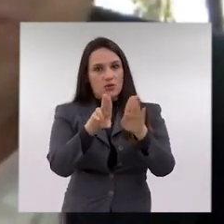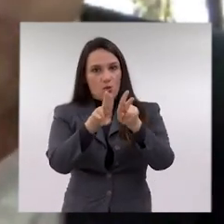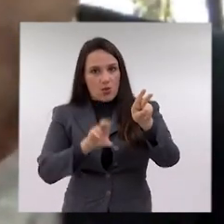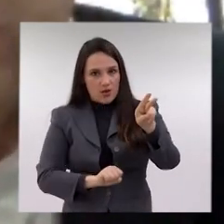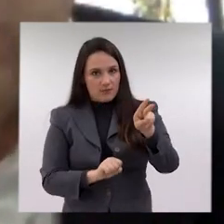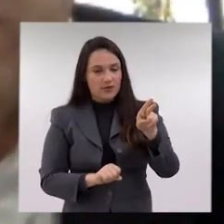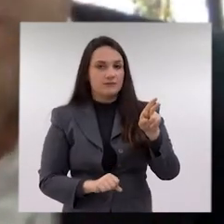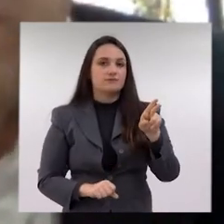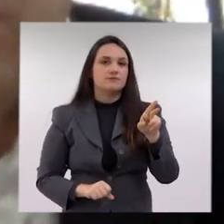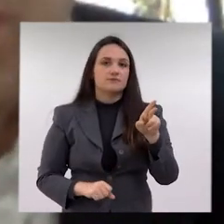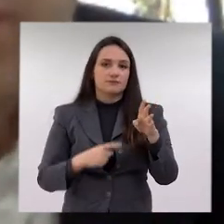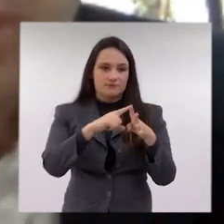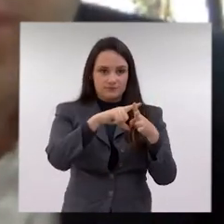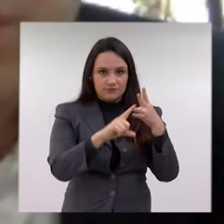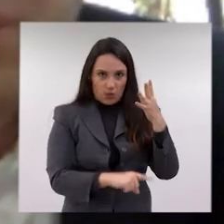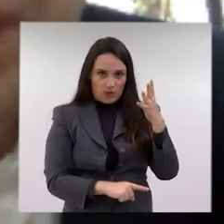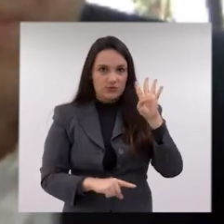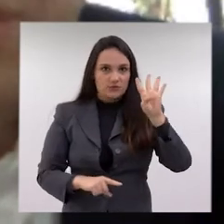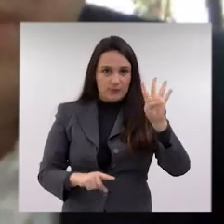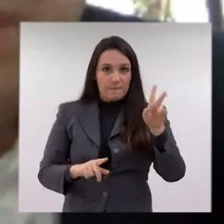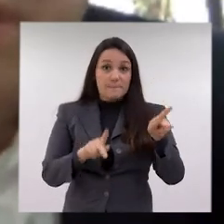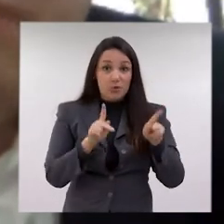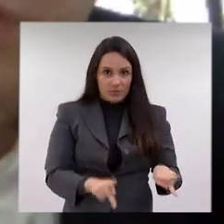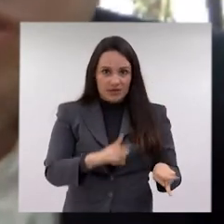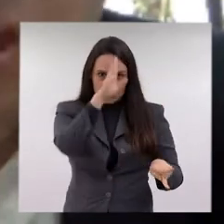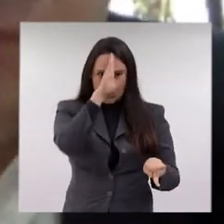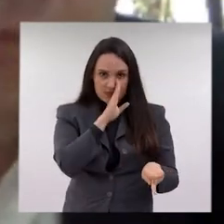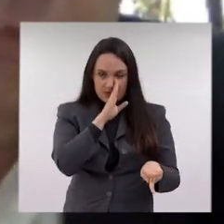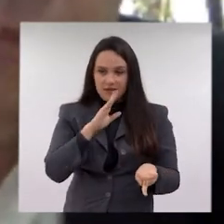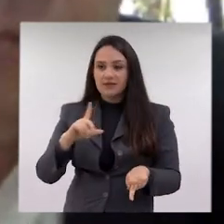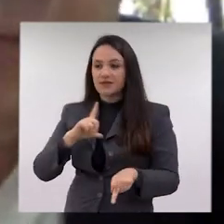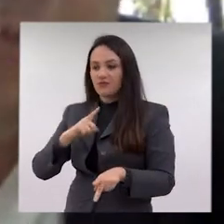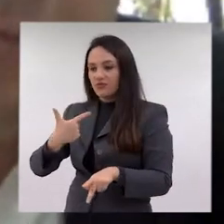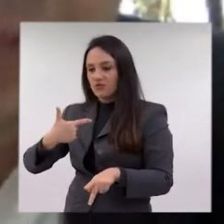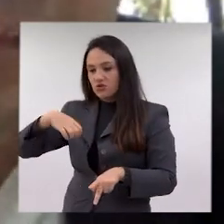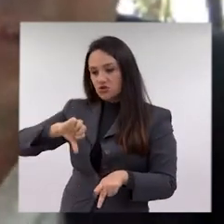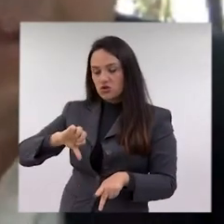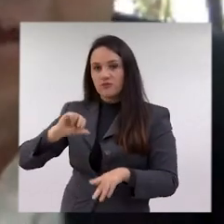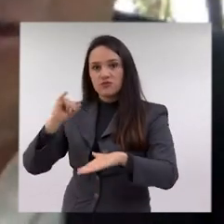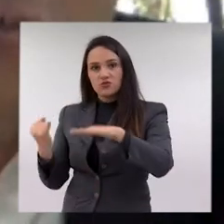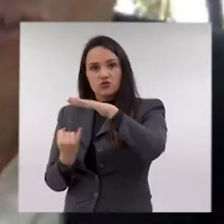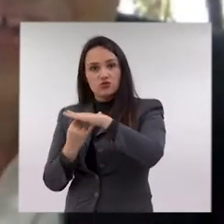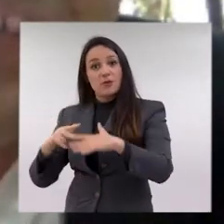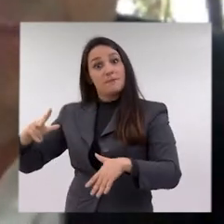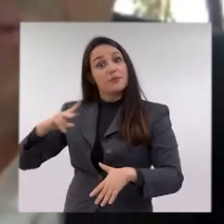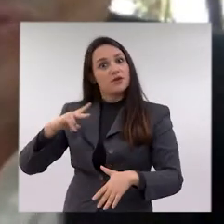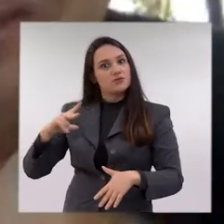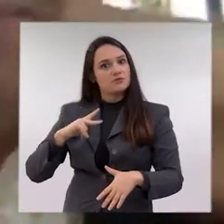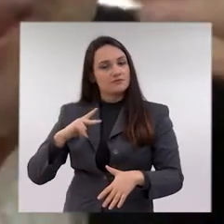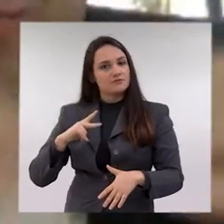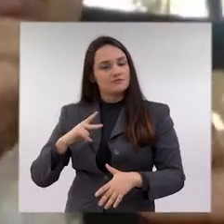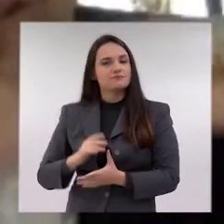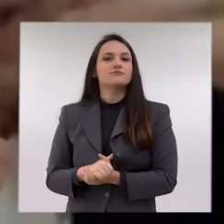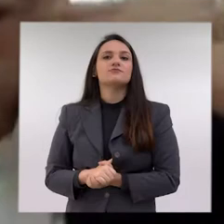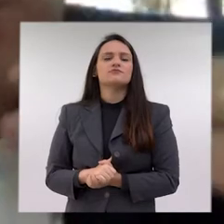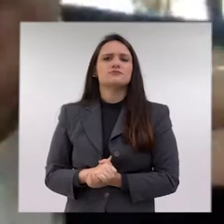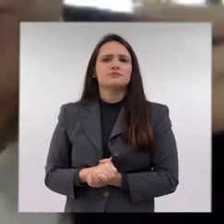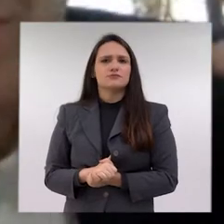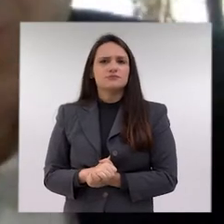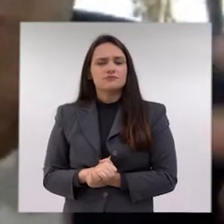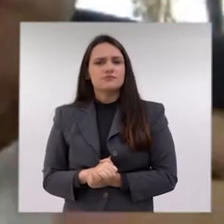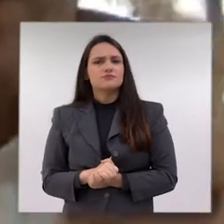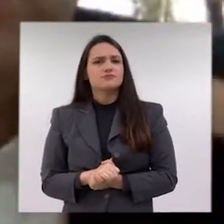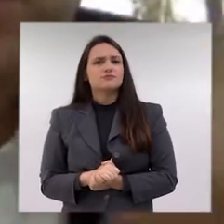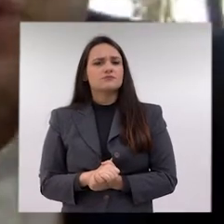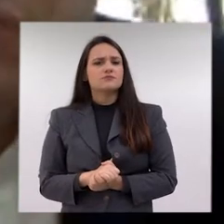Grosso do Sul, temos 1 instituição estadual, que é a nossa UEMS, e 29 instituições particulares. Hoje nós temos um incremento a cada ano,